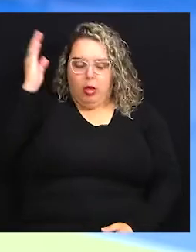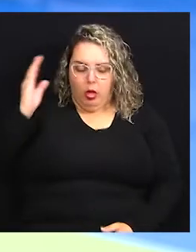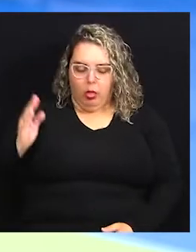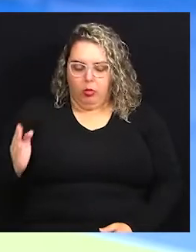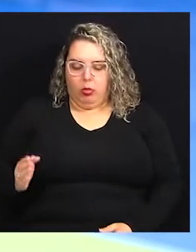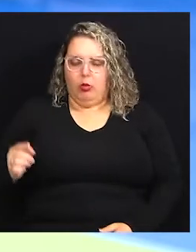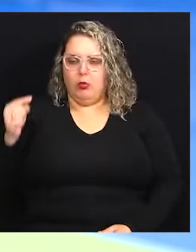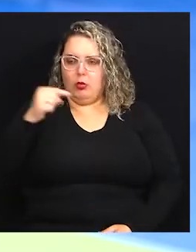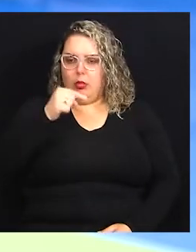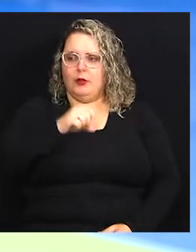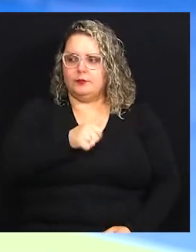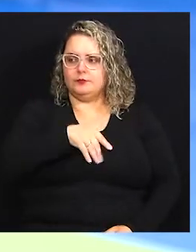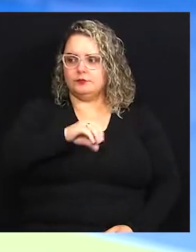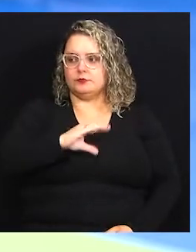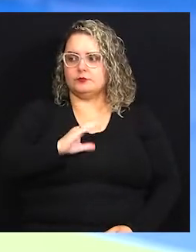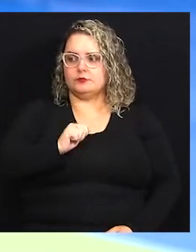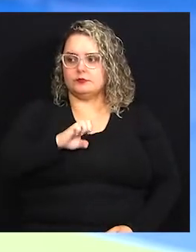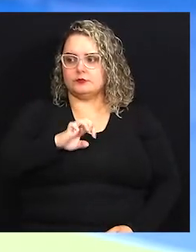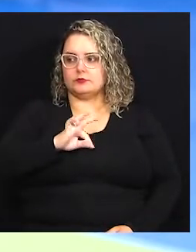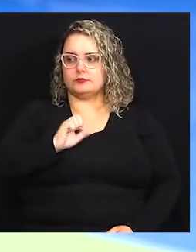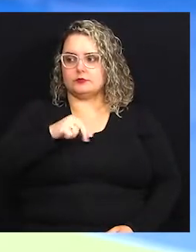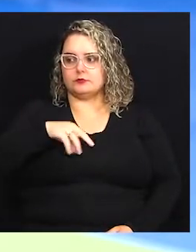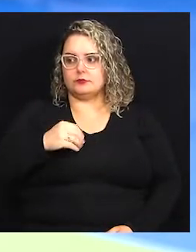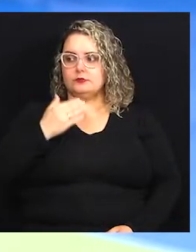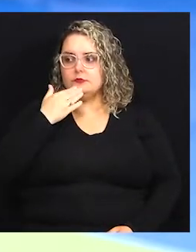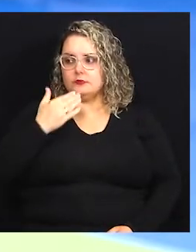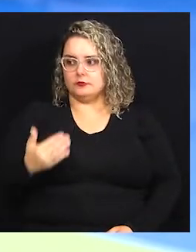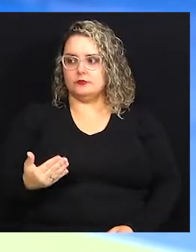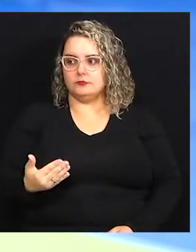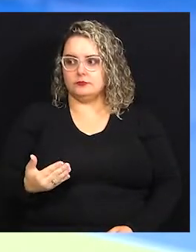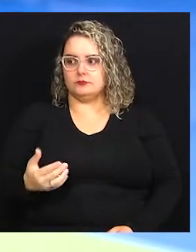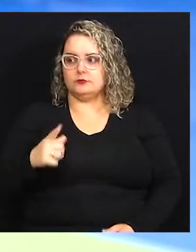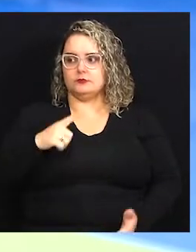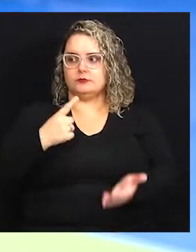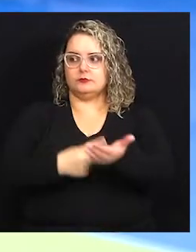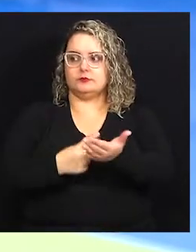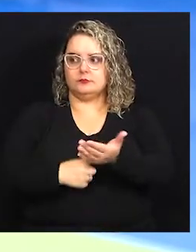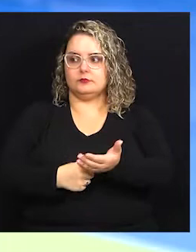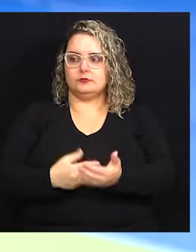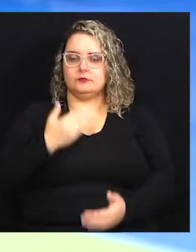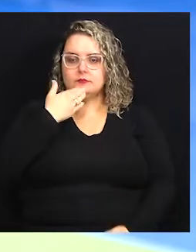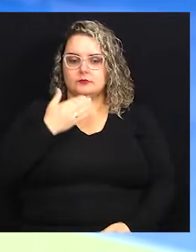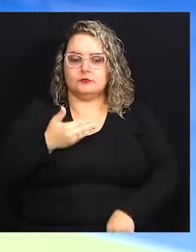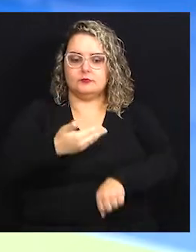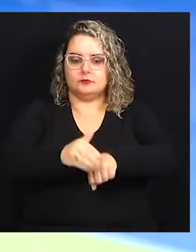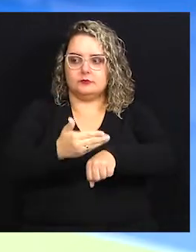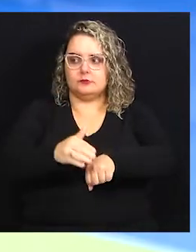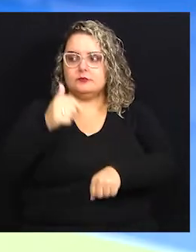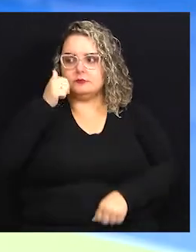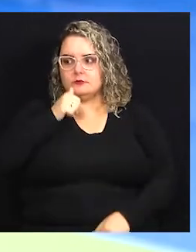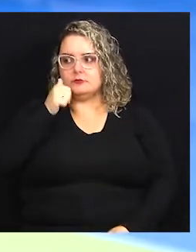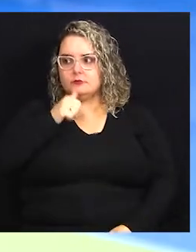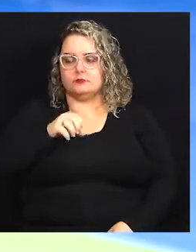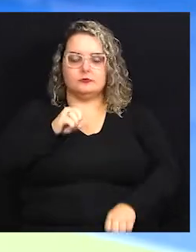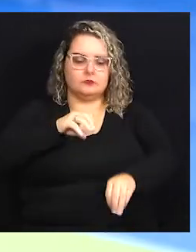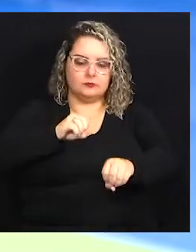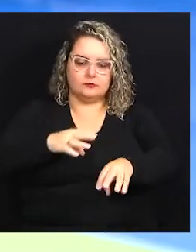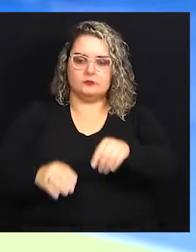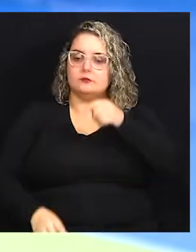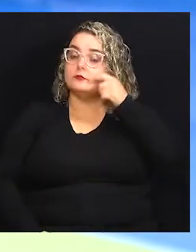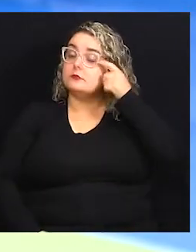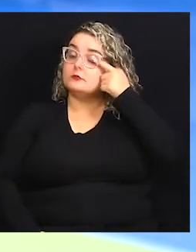Caetano, teve um momento que ele pediu, que ele tinha compromisso, ele pediu para dar treino para as meninas. Eu dei o treino